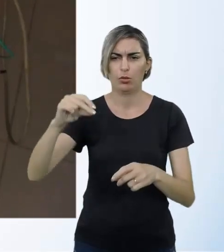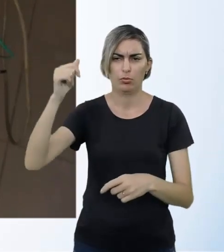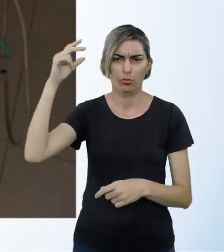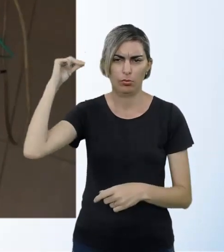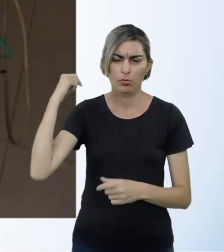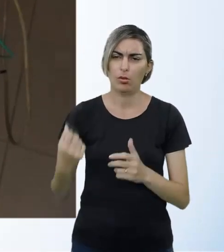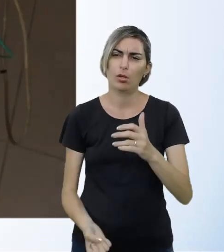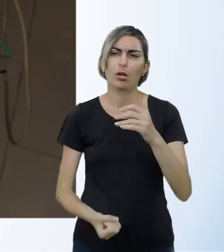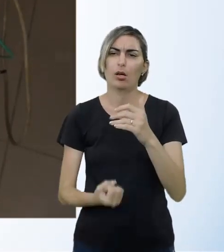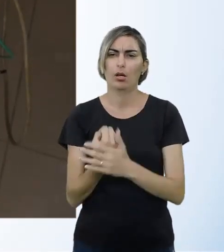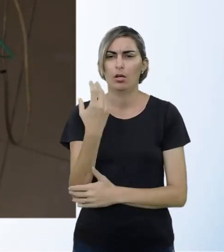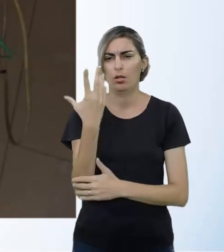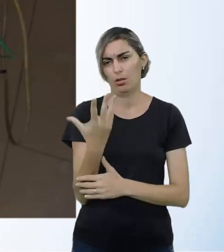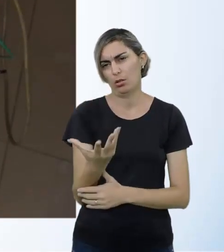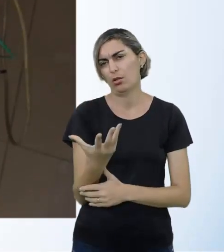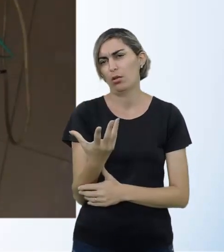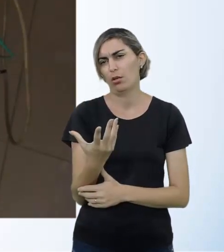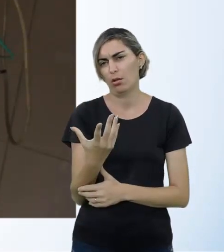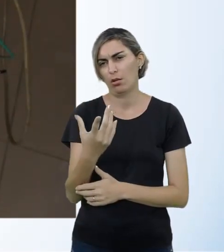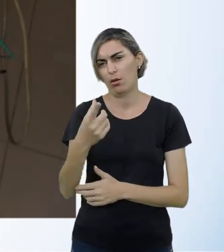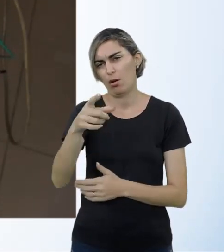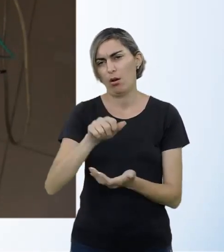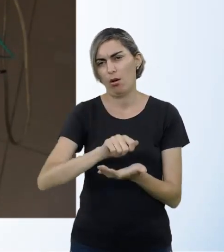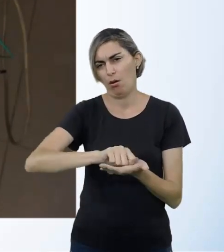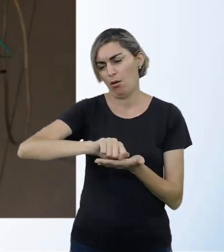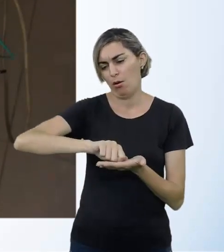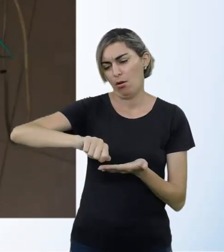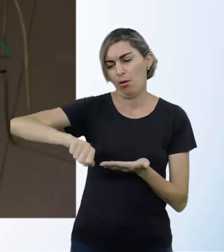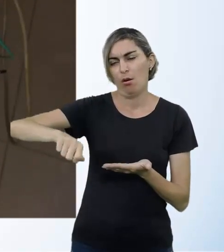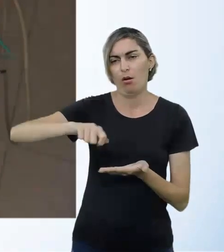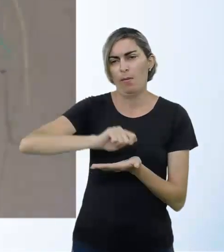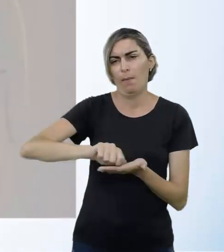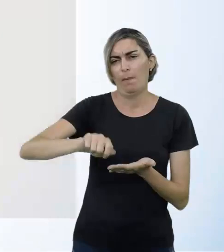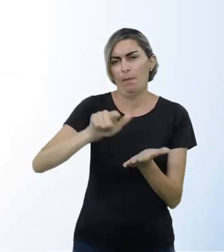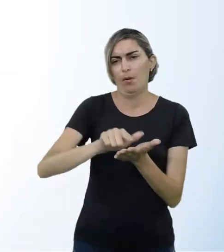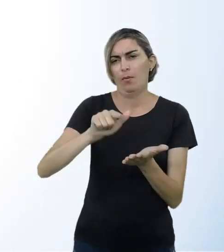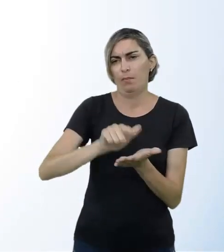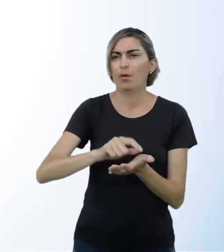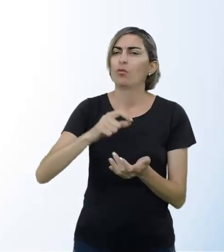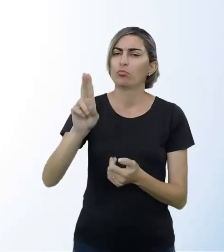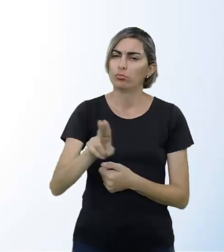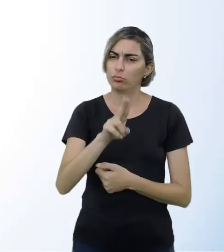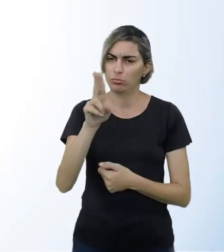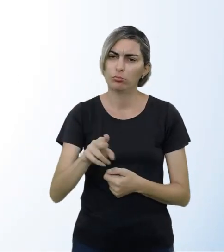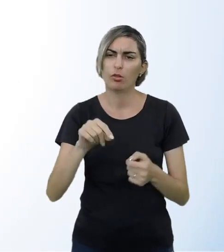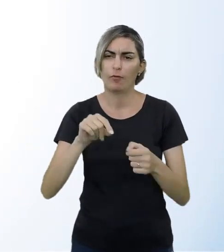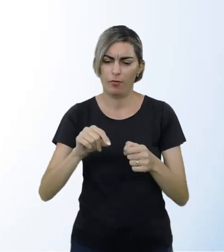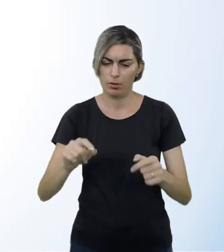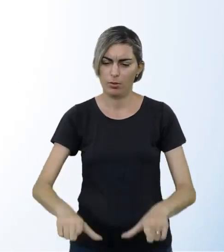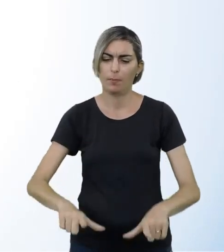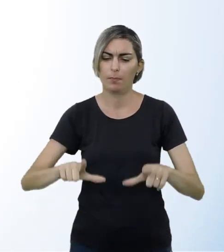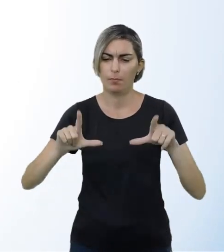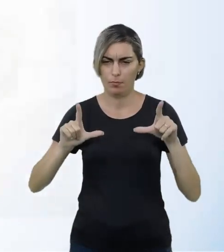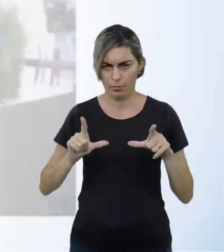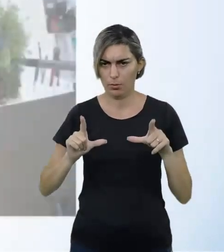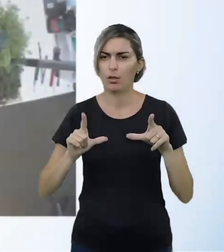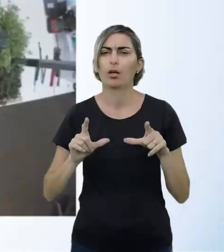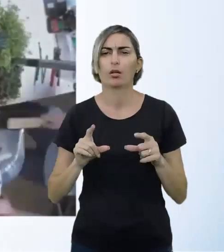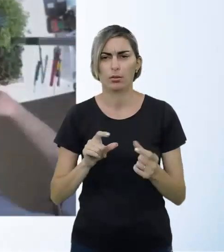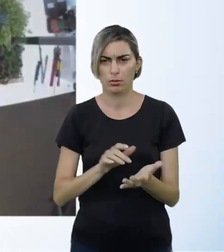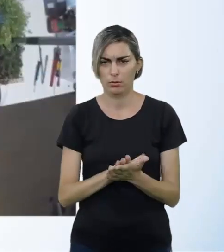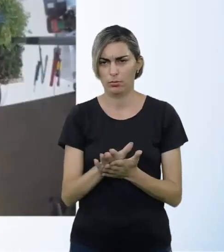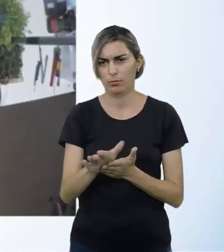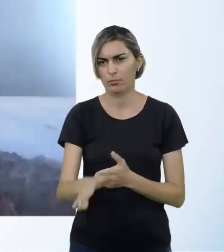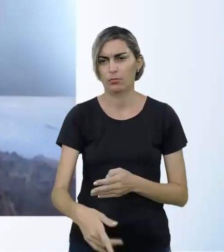pessoa criou uma forma de escrever aí em papel, uma plotter. Isso aí pode ser utilizado, por exemplo, para fazer placas de circuito